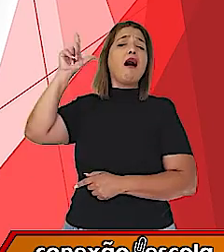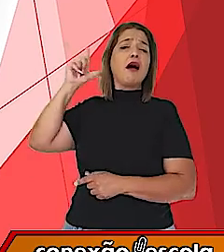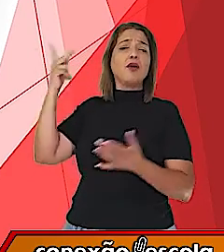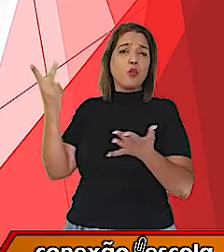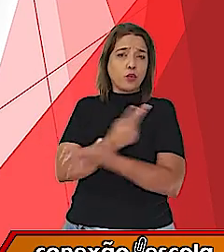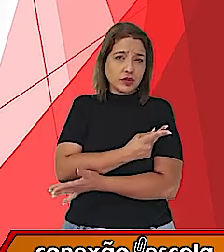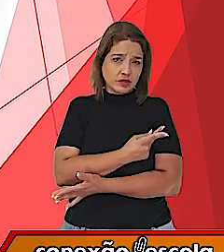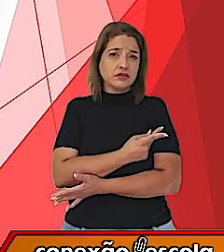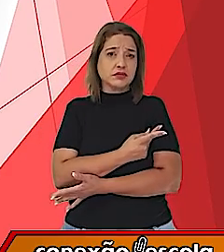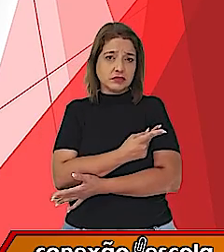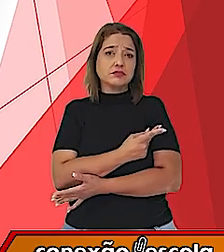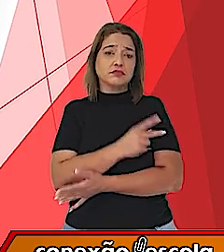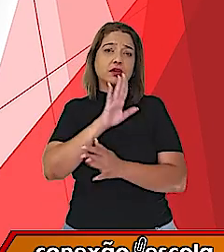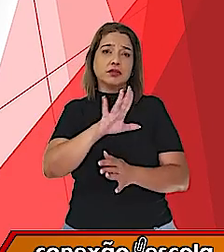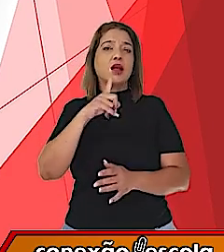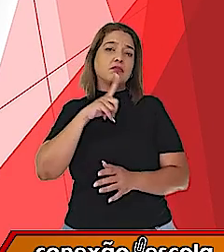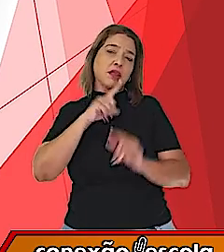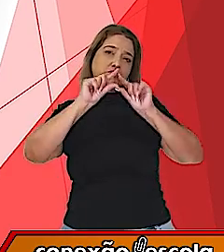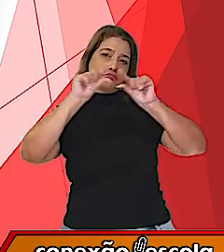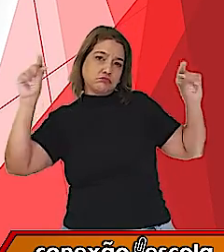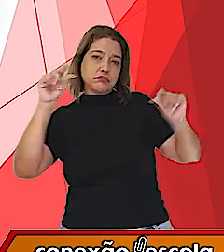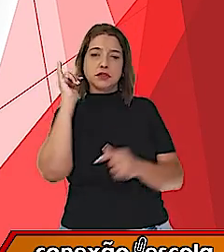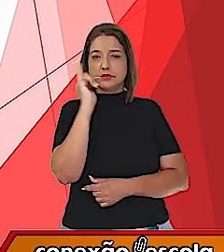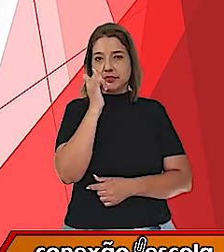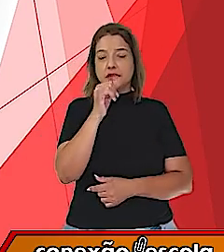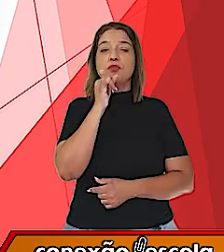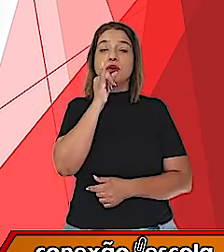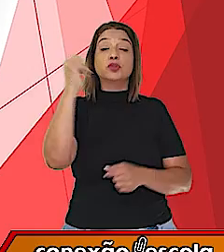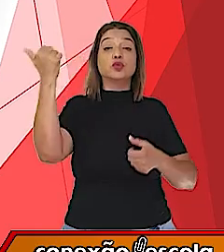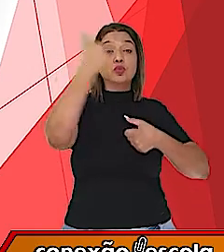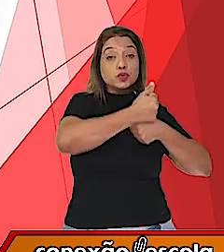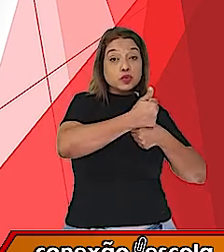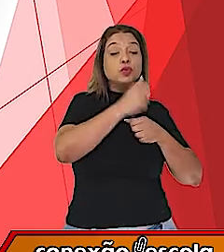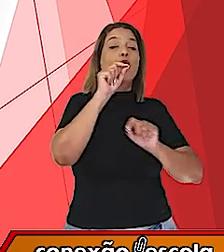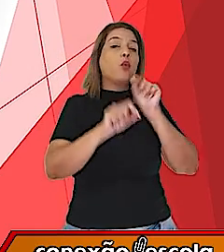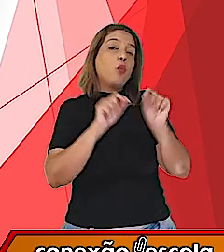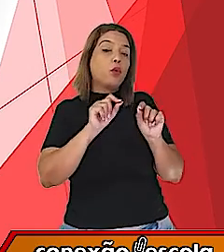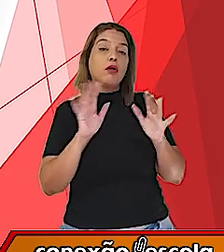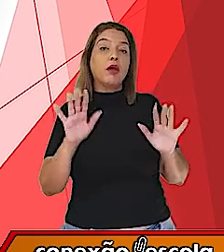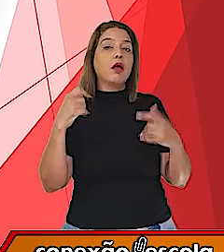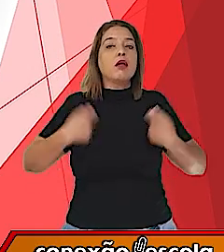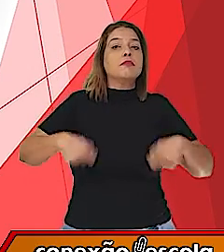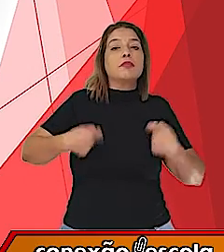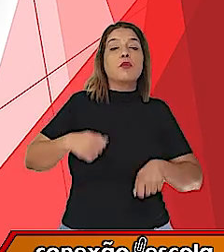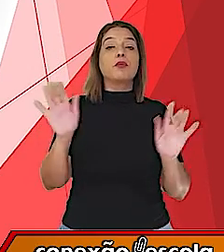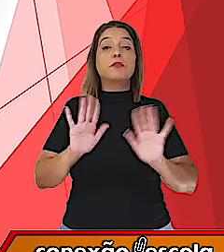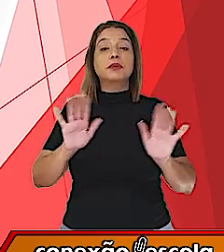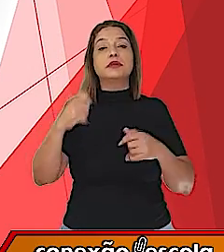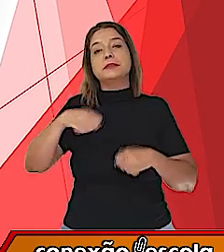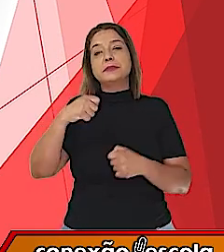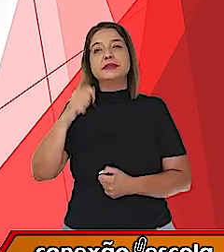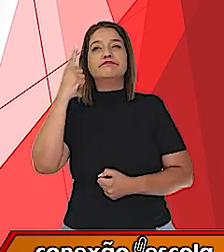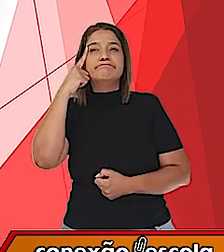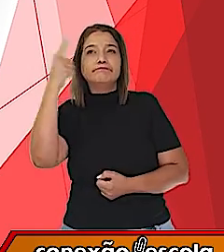o antecedente, dentro de um enunciado, substituindo para que não seja necessário dividir